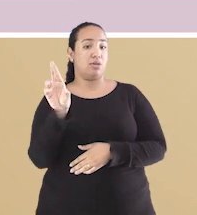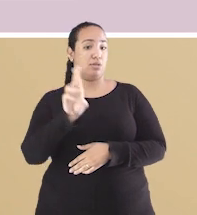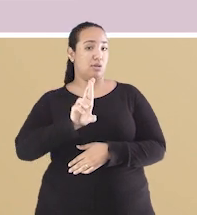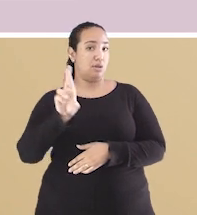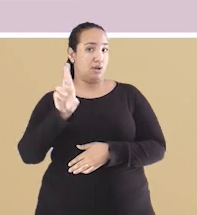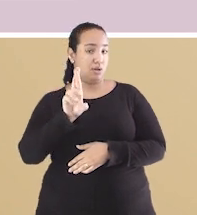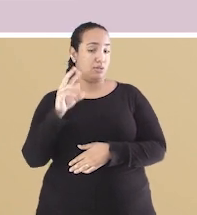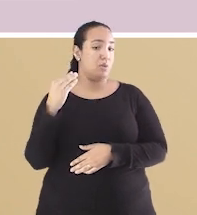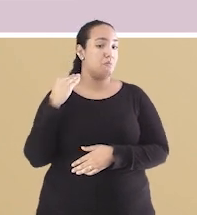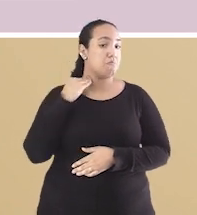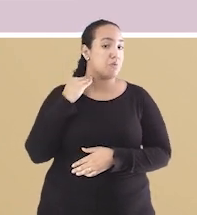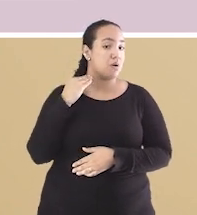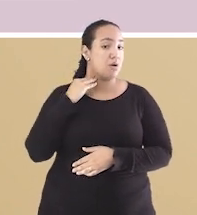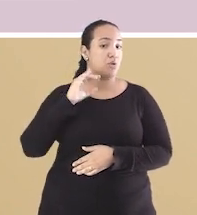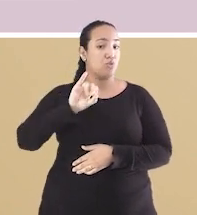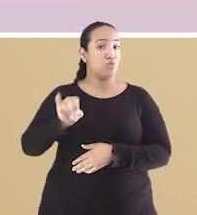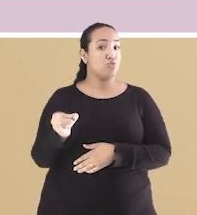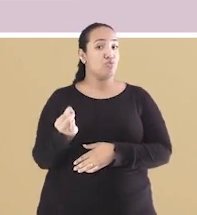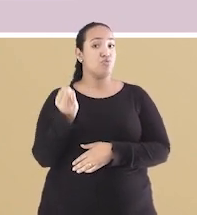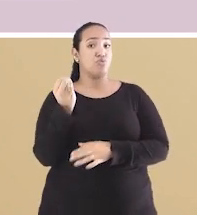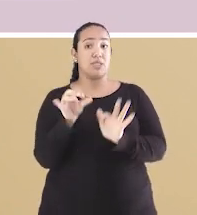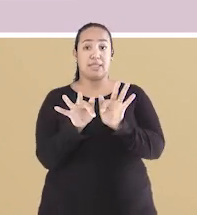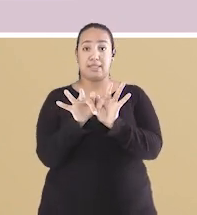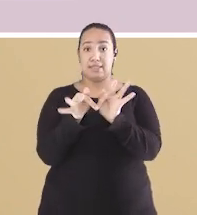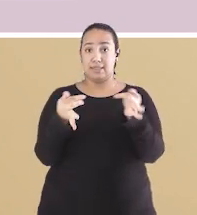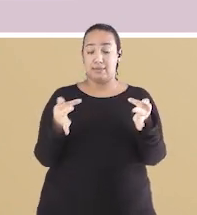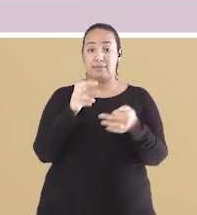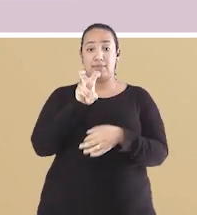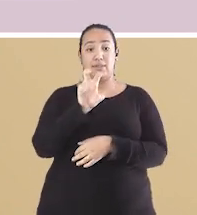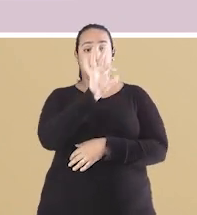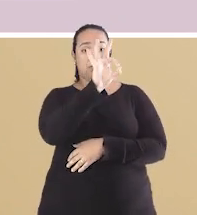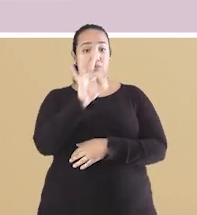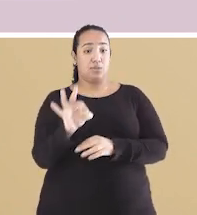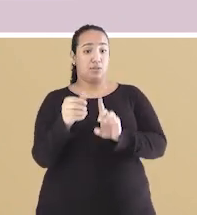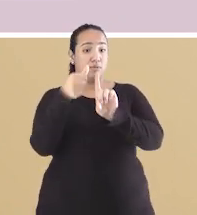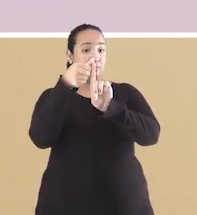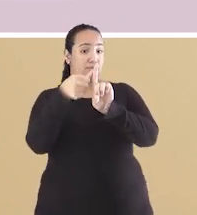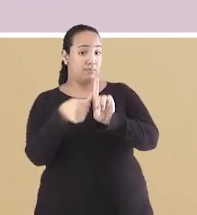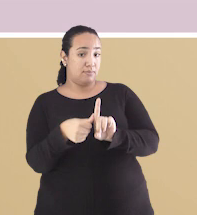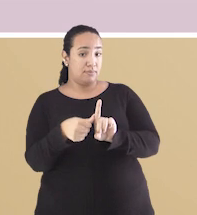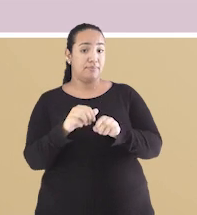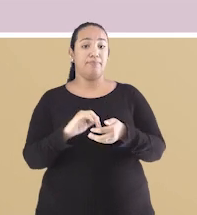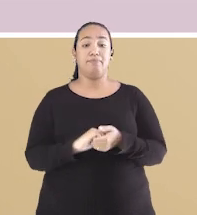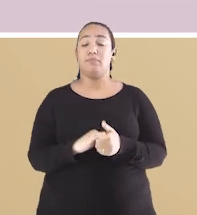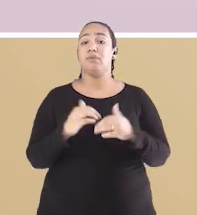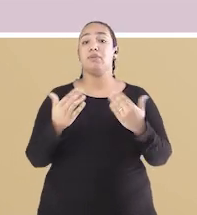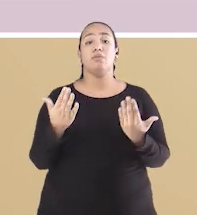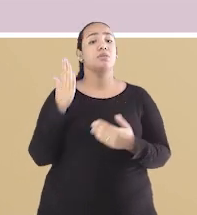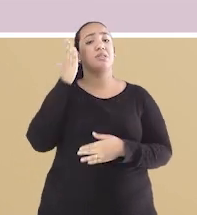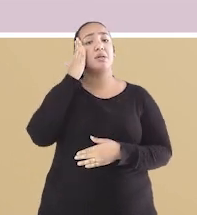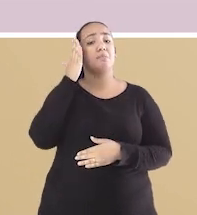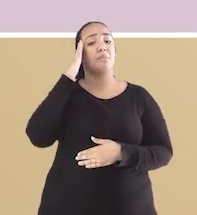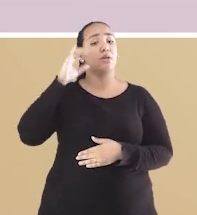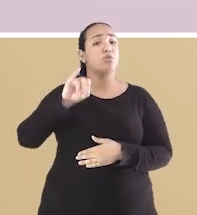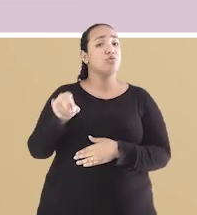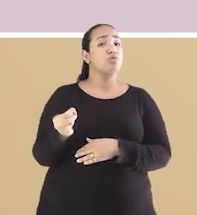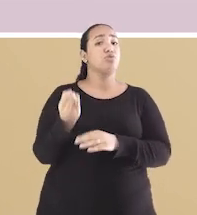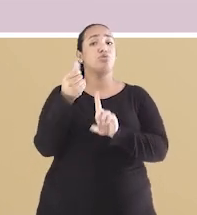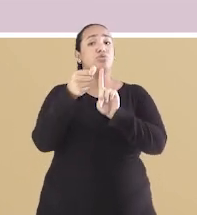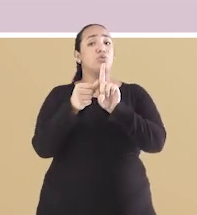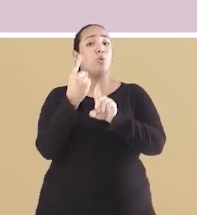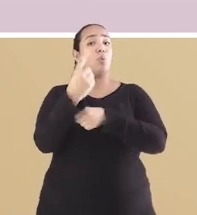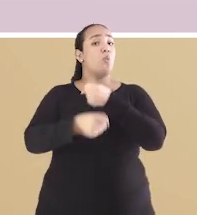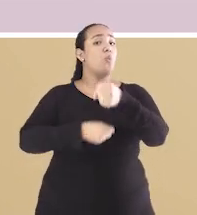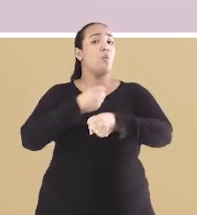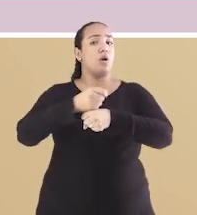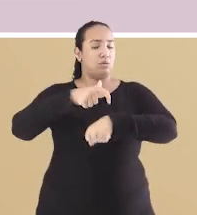poupança a juros simples de 5% ao mês. Determine o valor que ela recebeu de juros após um ano.